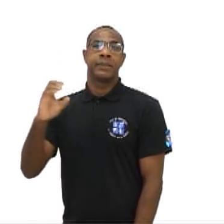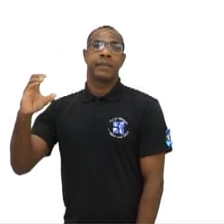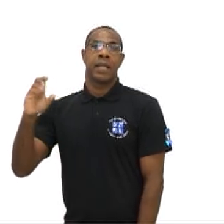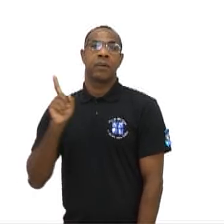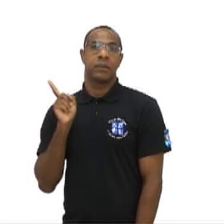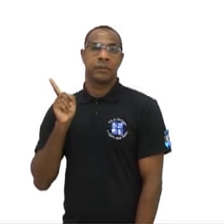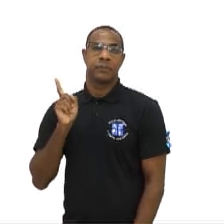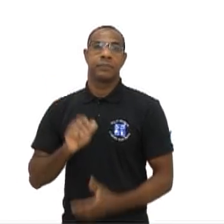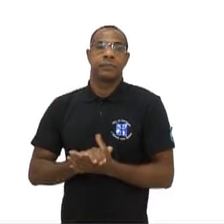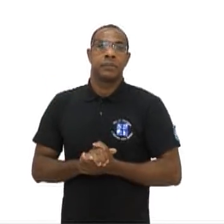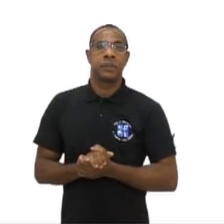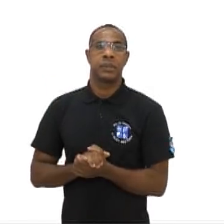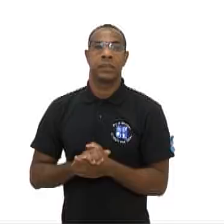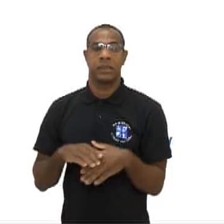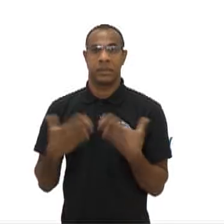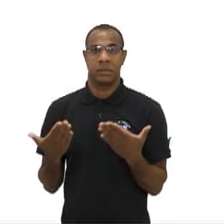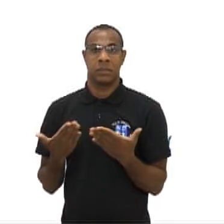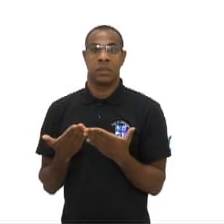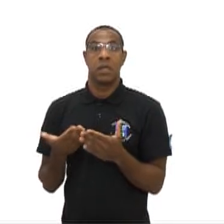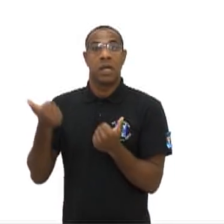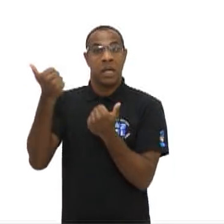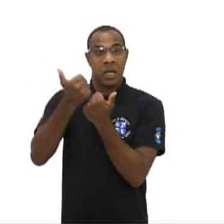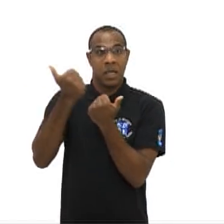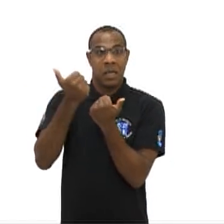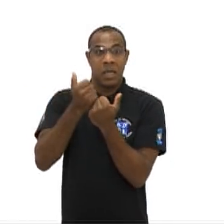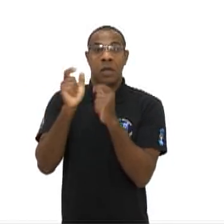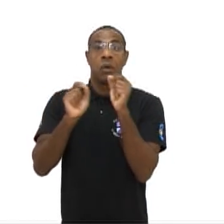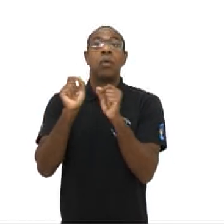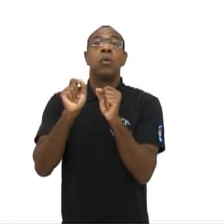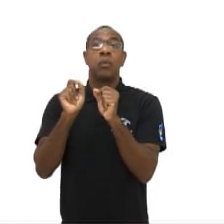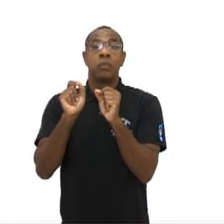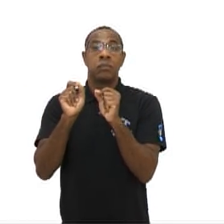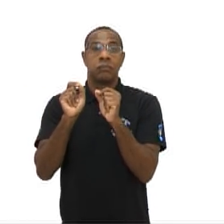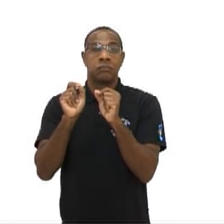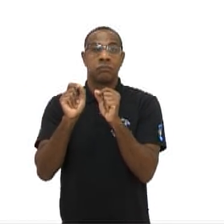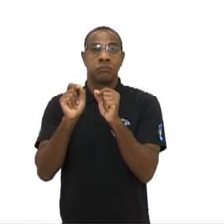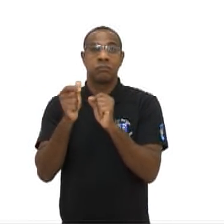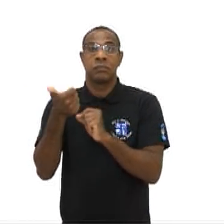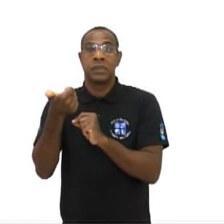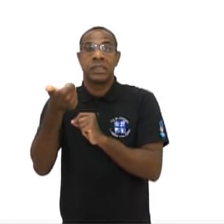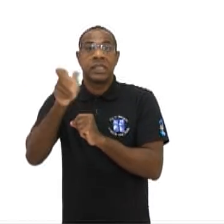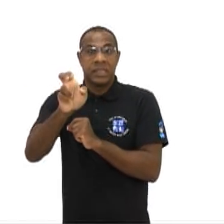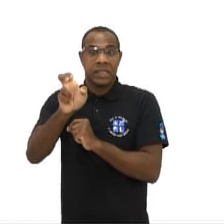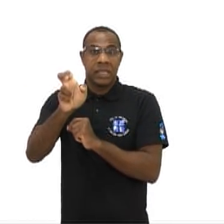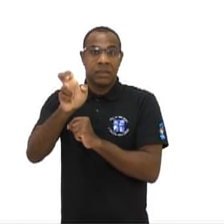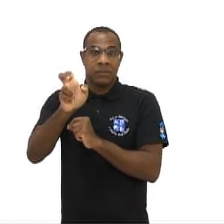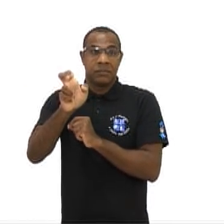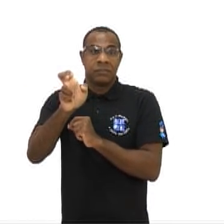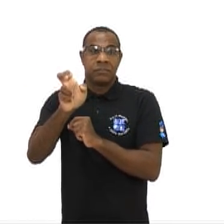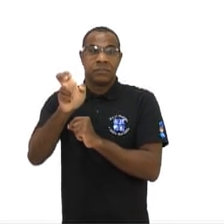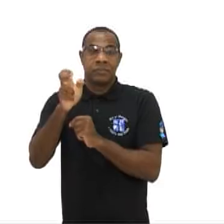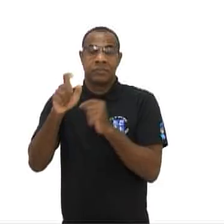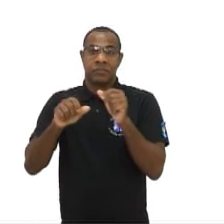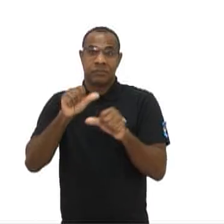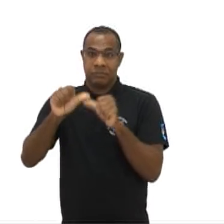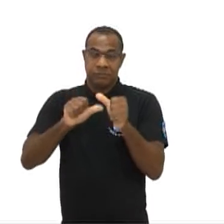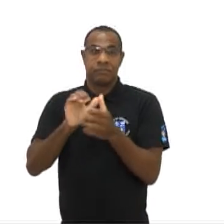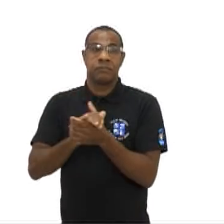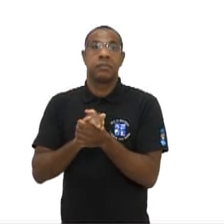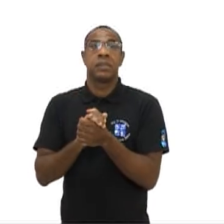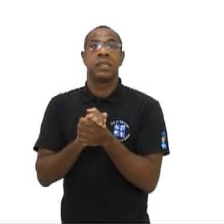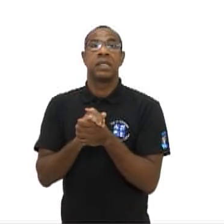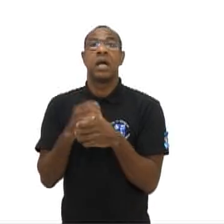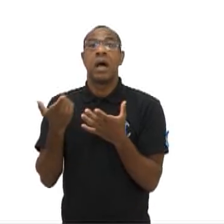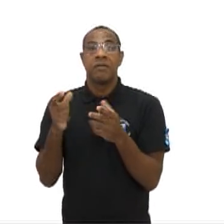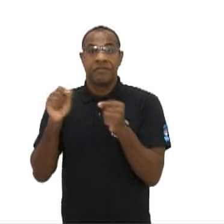desenvolver a situação problema. No lugar do ângulo alfa, eu vou substituir por 15 graus e vou efetuar essa divisão. Ao efetuar